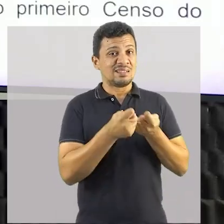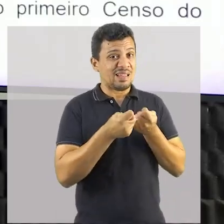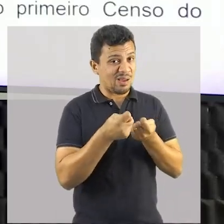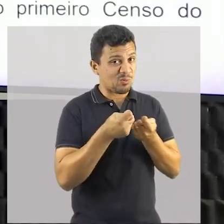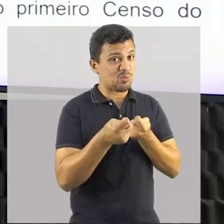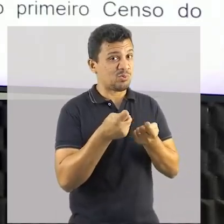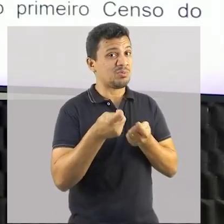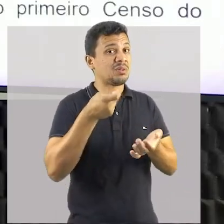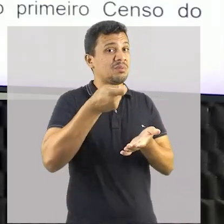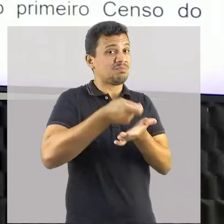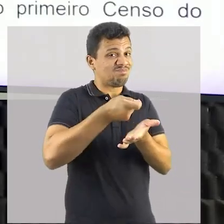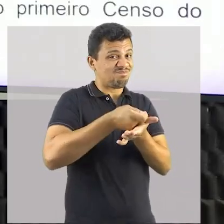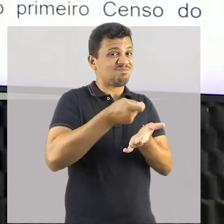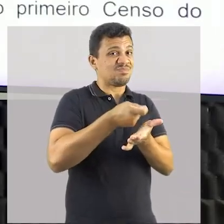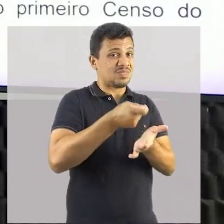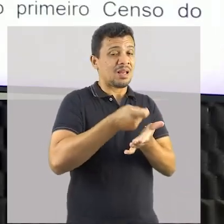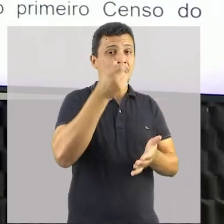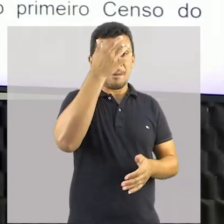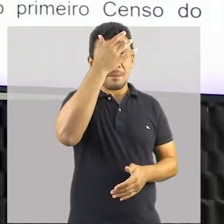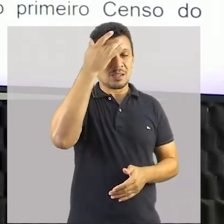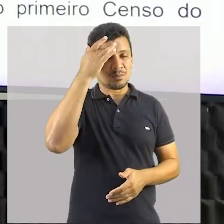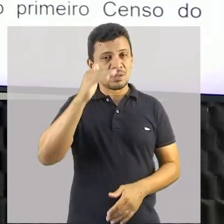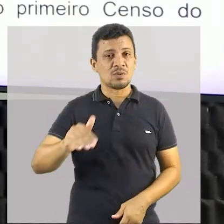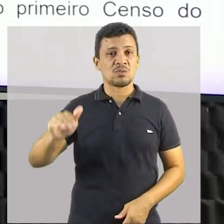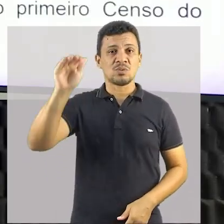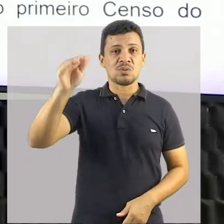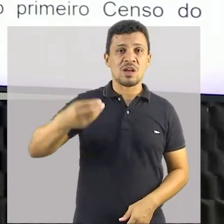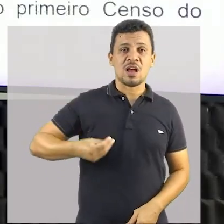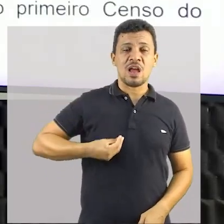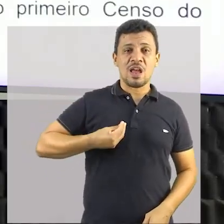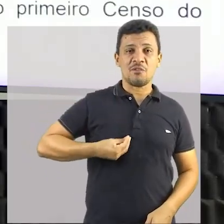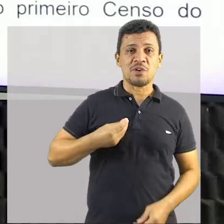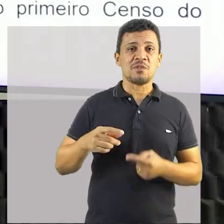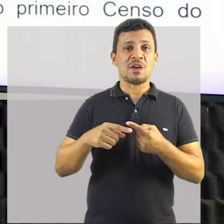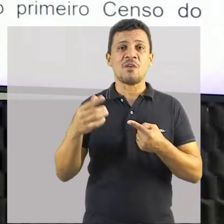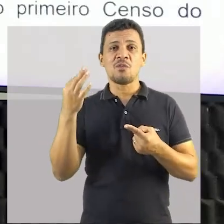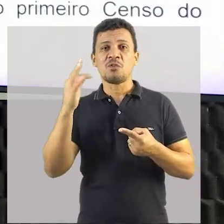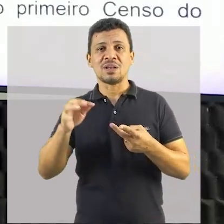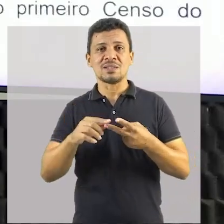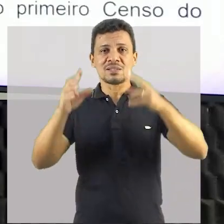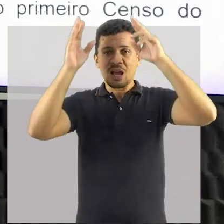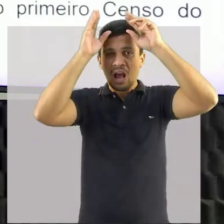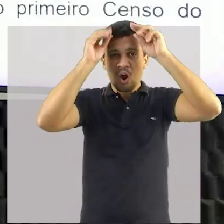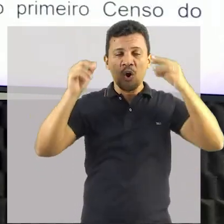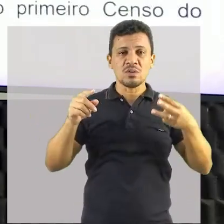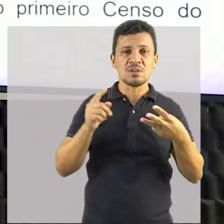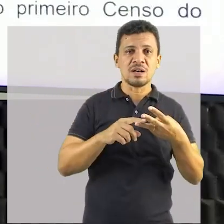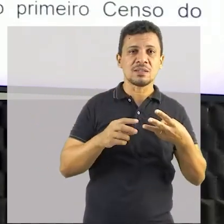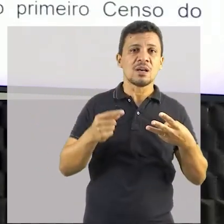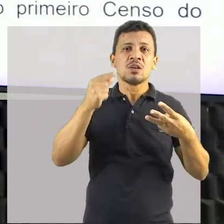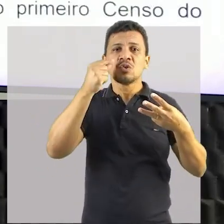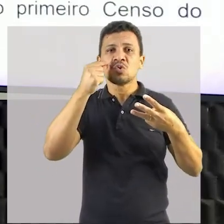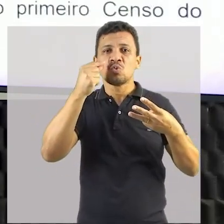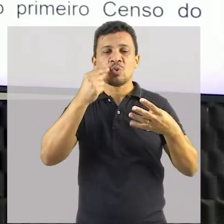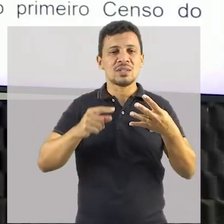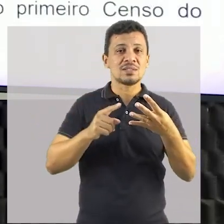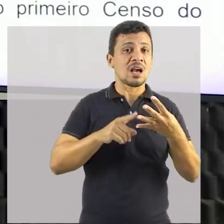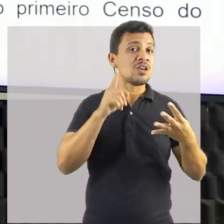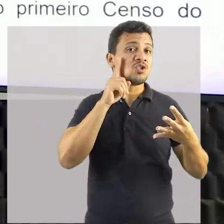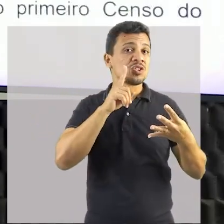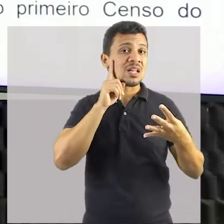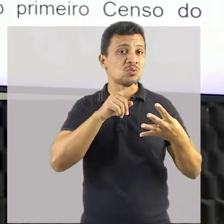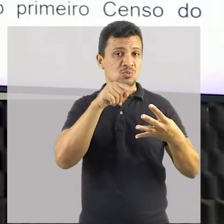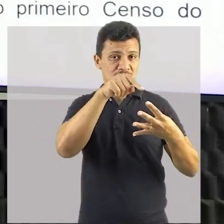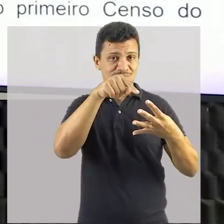muito grande sobre os adultos, que é o que vive a França, é o que vive a Holanda, é o que vive a Suíça, o próprio Estados Unidos já tem